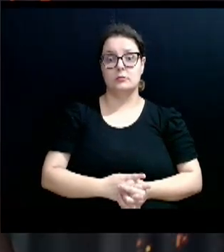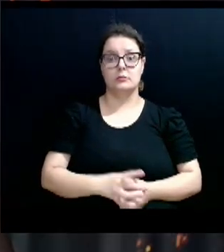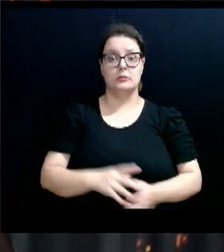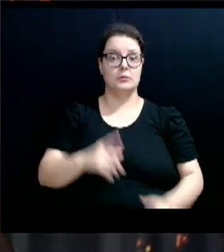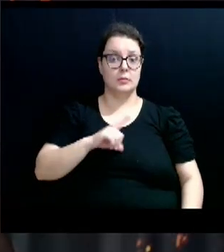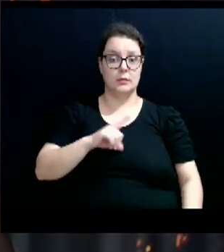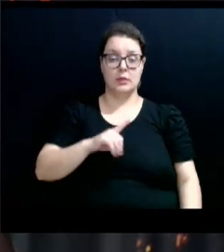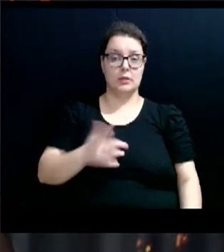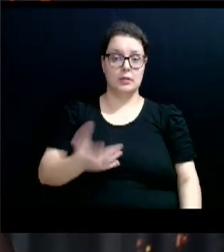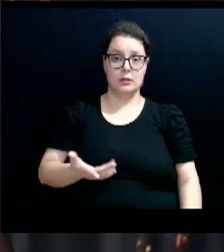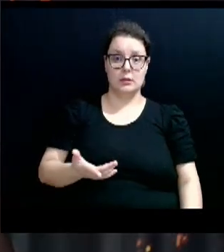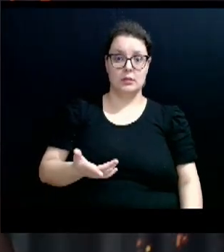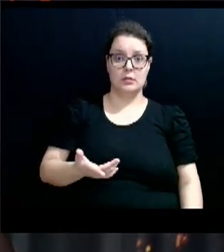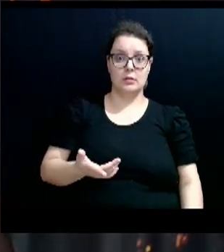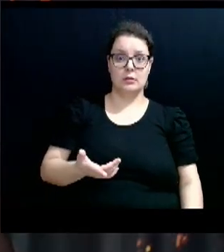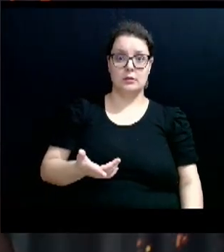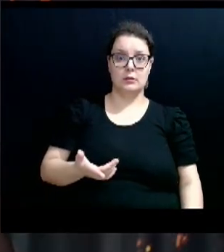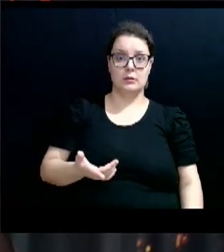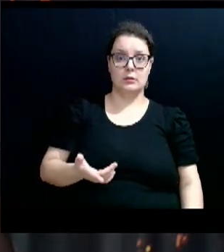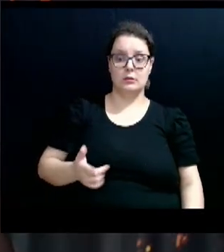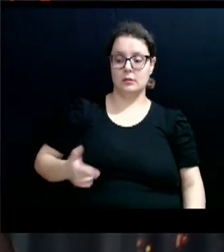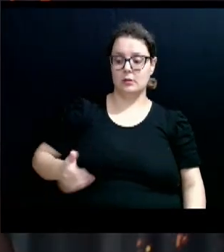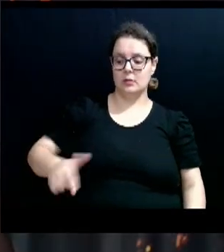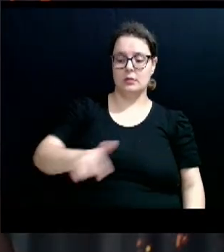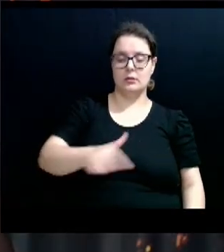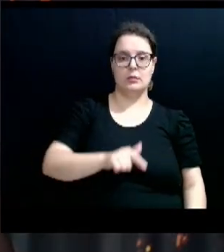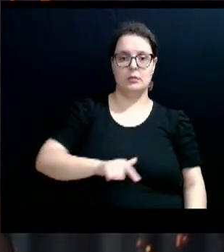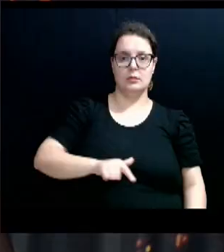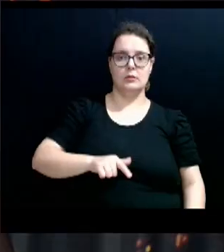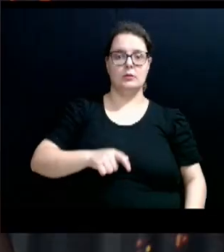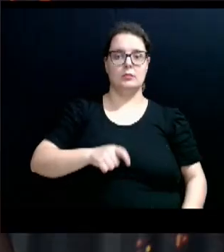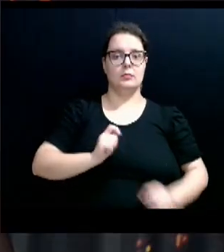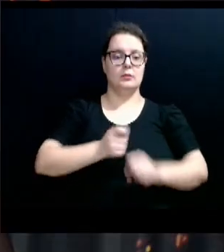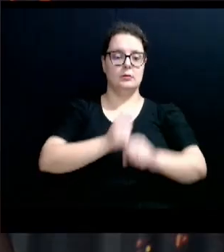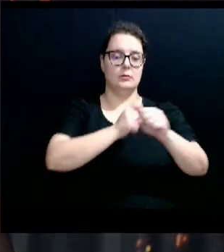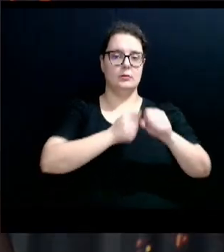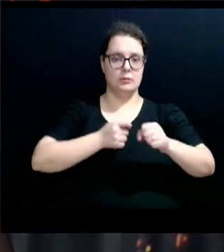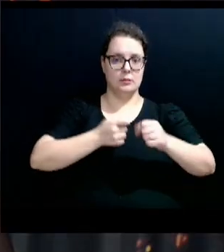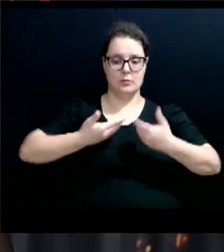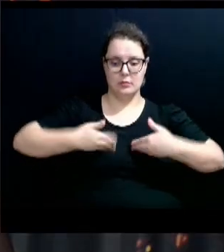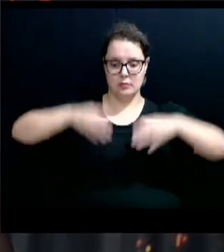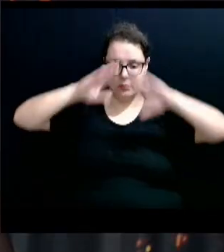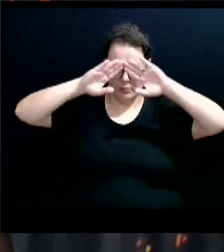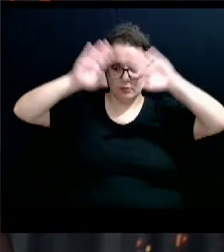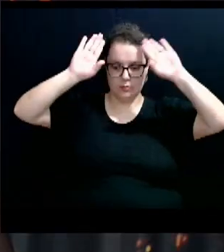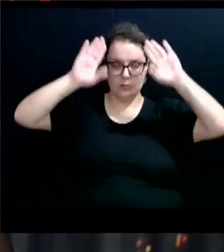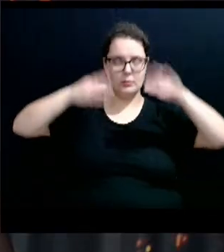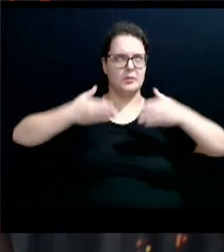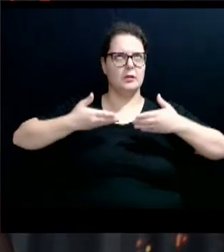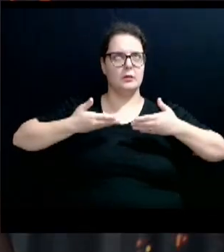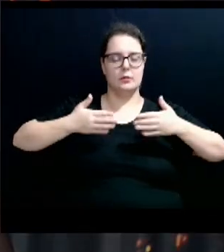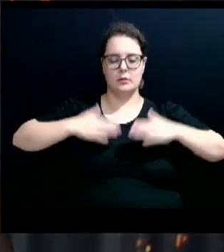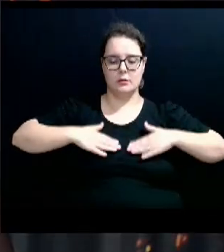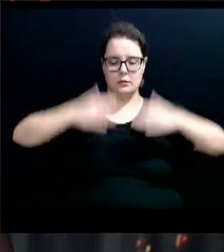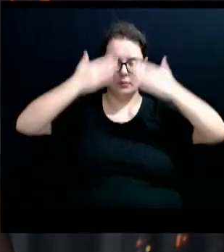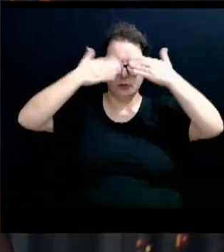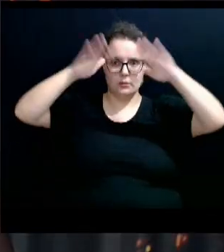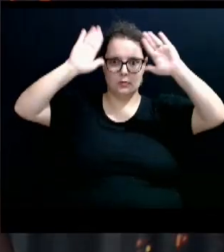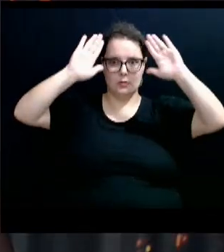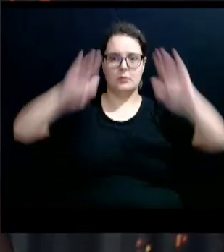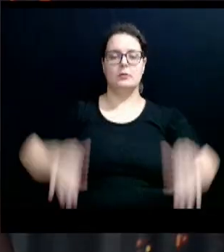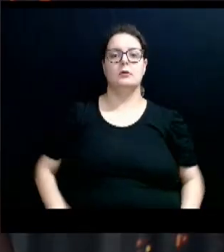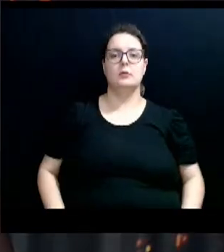com várias estátuas de orixás. Sim. E para mim aquilo foi um grande choque, né? Porque venho de eu nasci em Campinas, eu sou